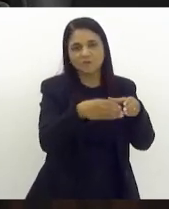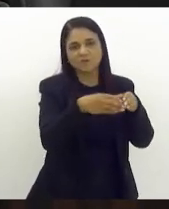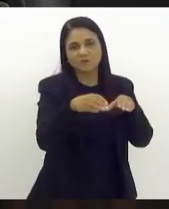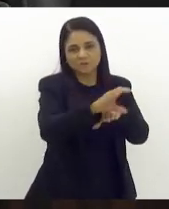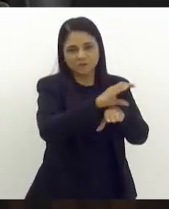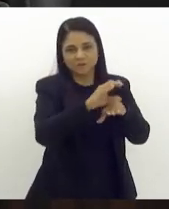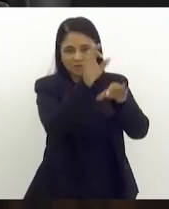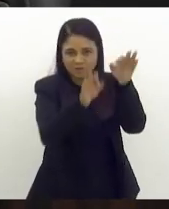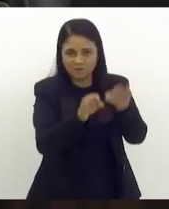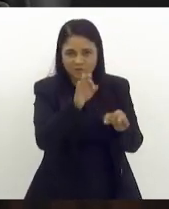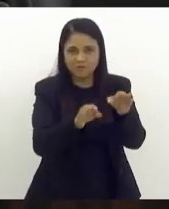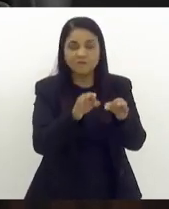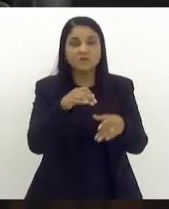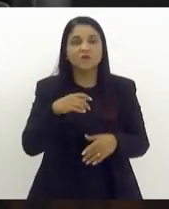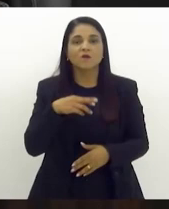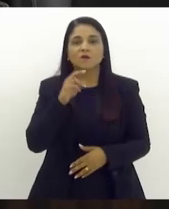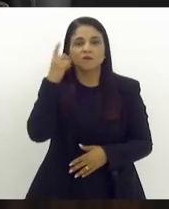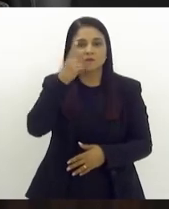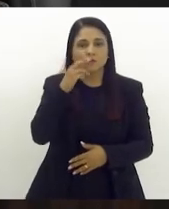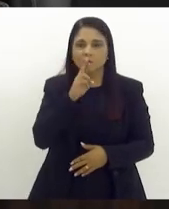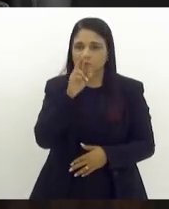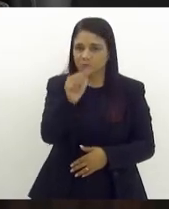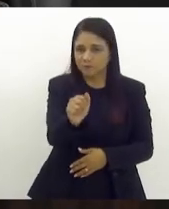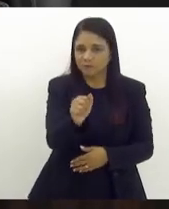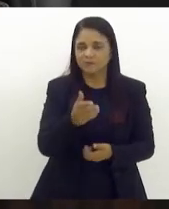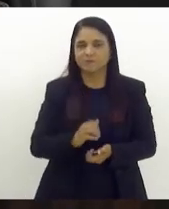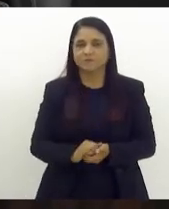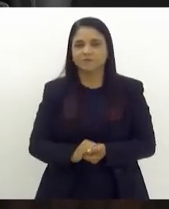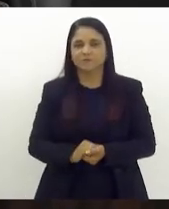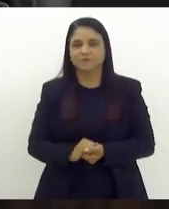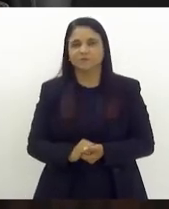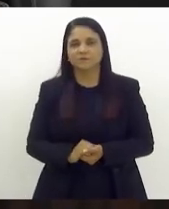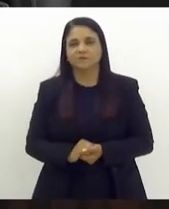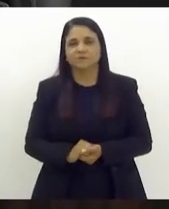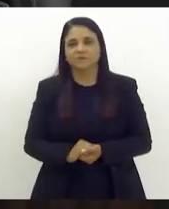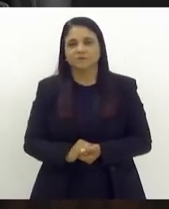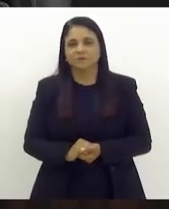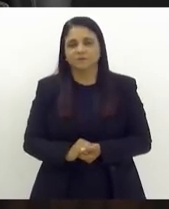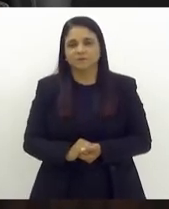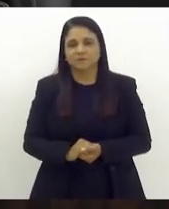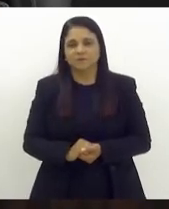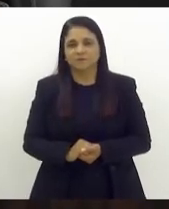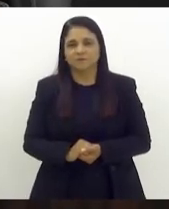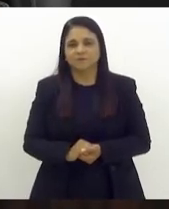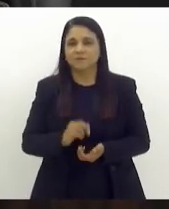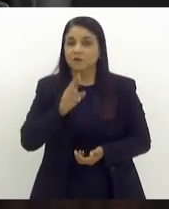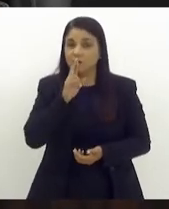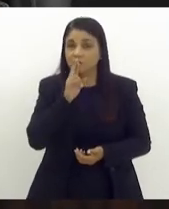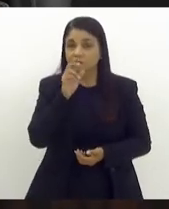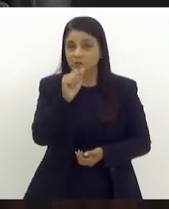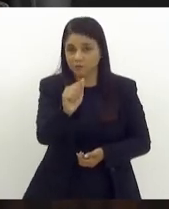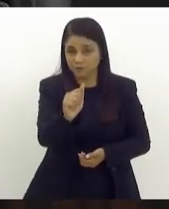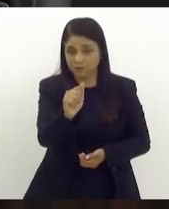Justiça, deputado Rodrigo Amorim. Deputado Rodrigo